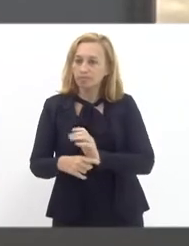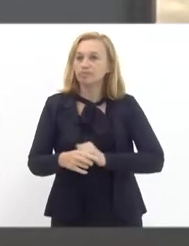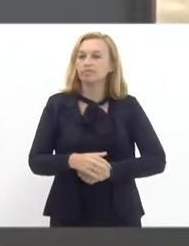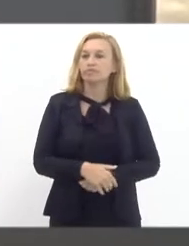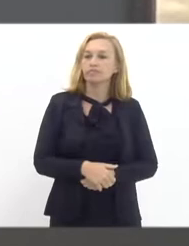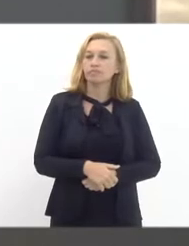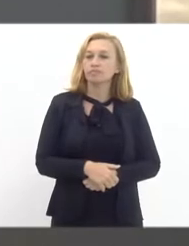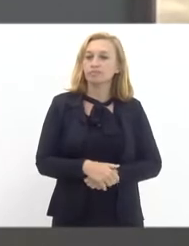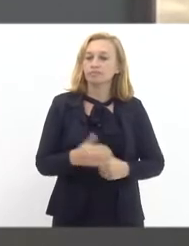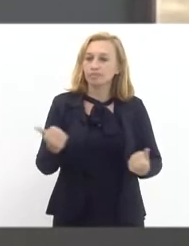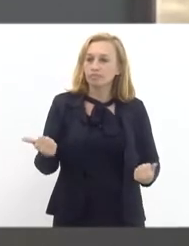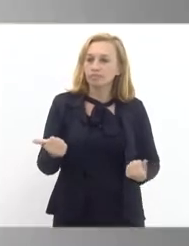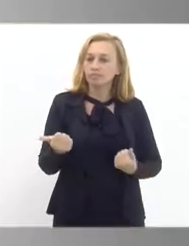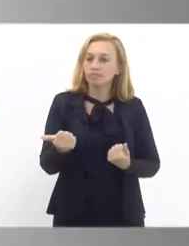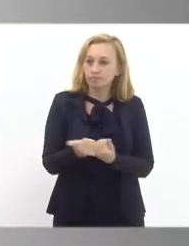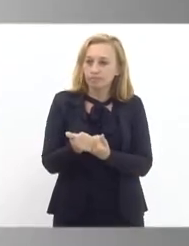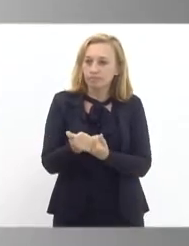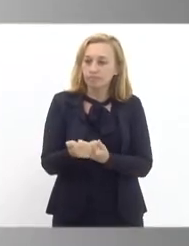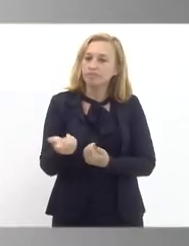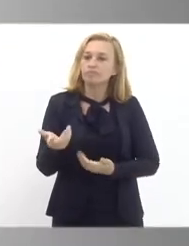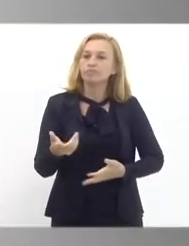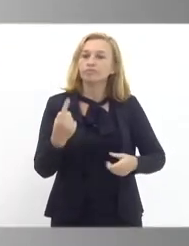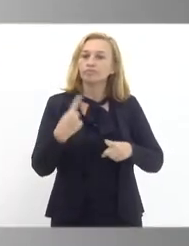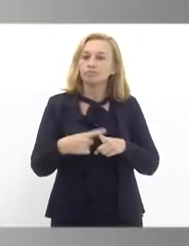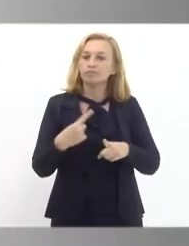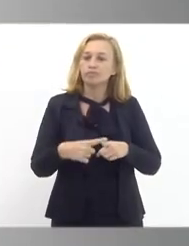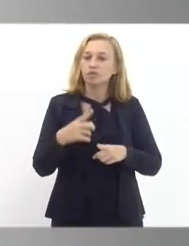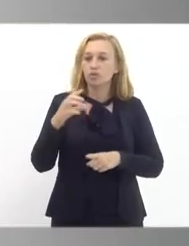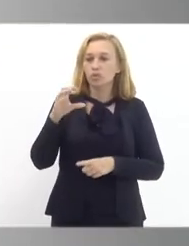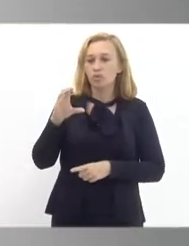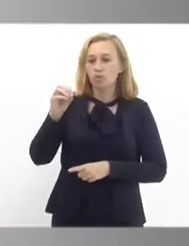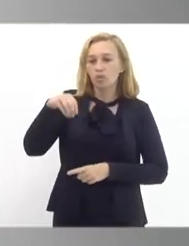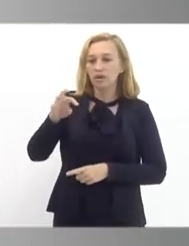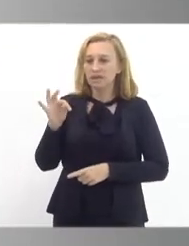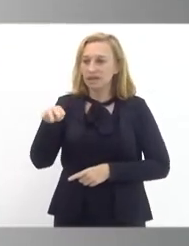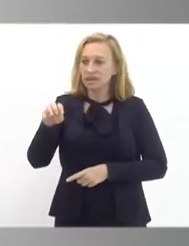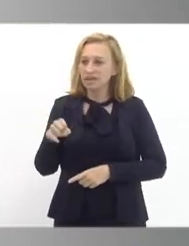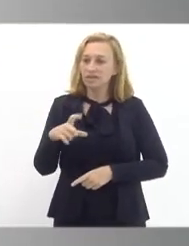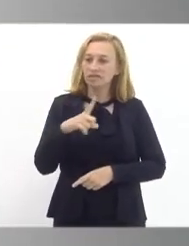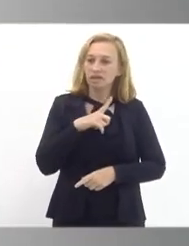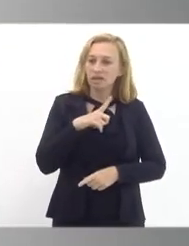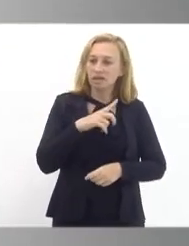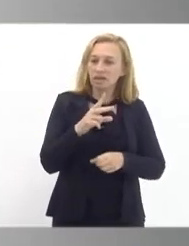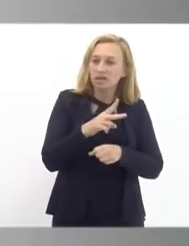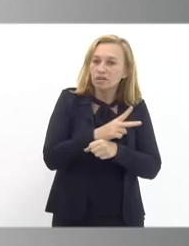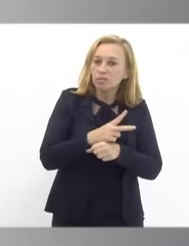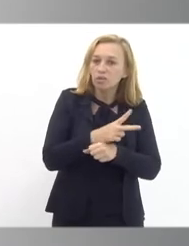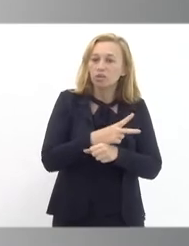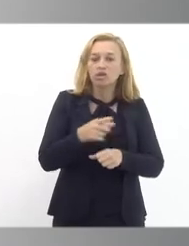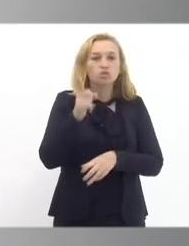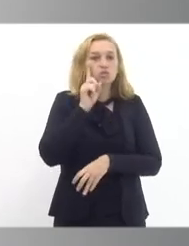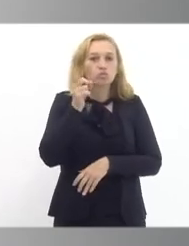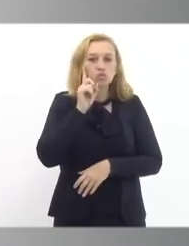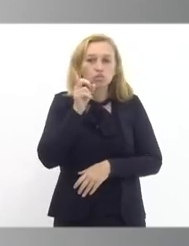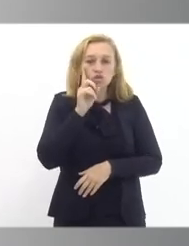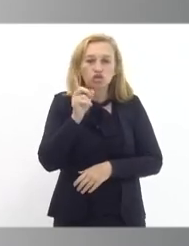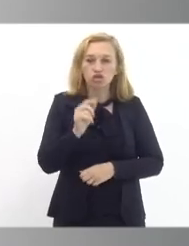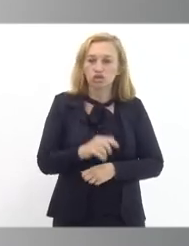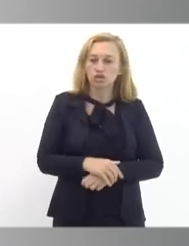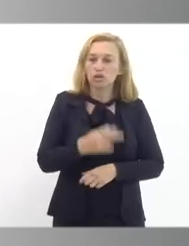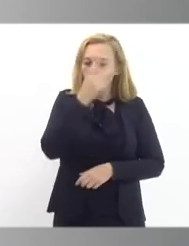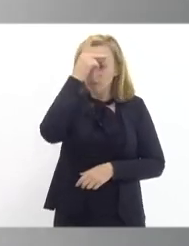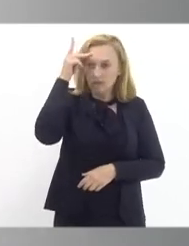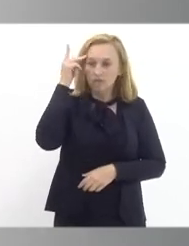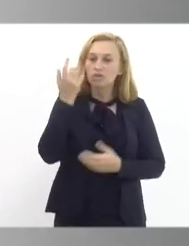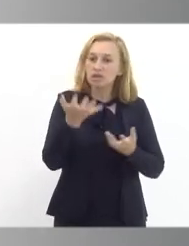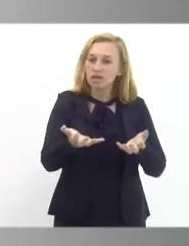parceiro desse empreendimento, porque o comandante tem, assim, sido procurado diariamente por pessoas